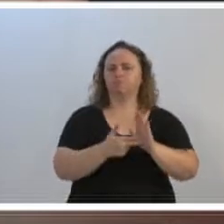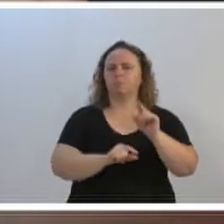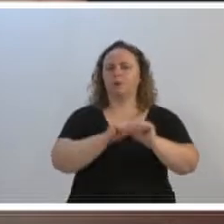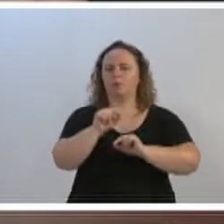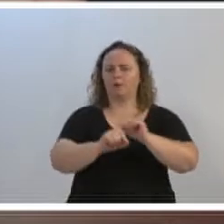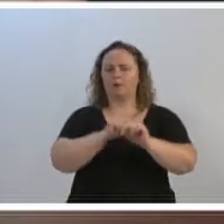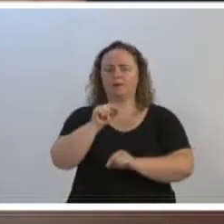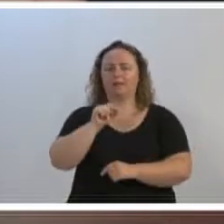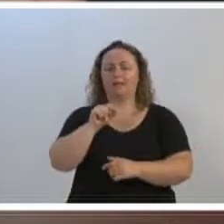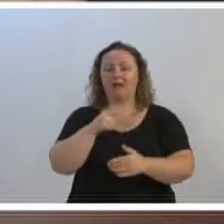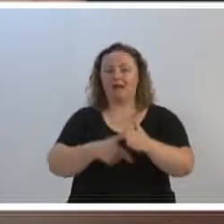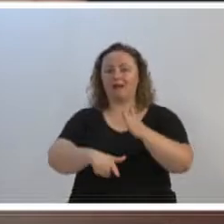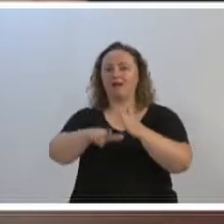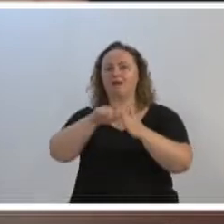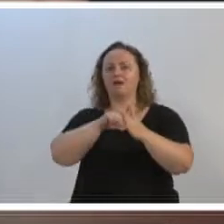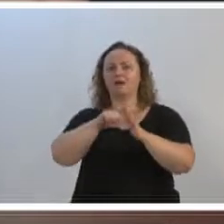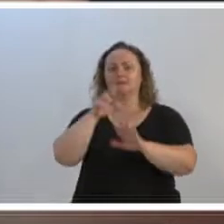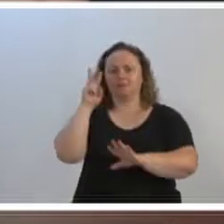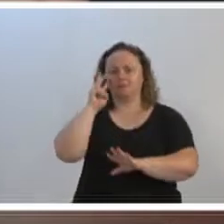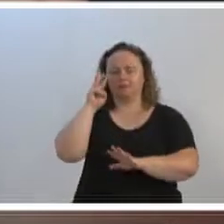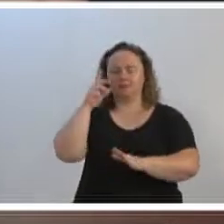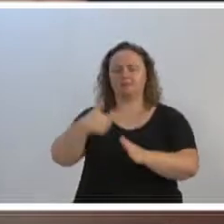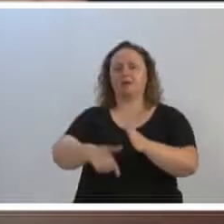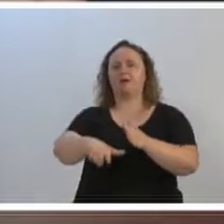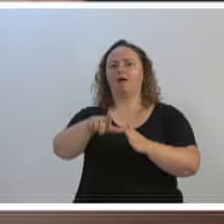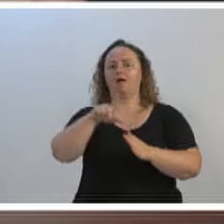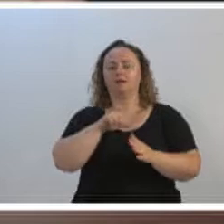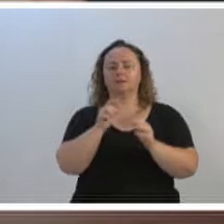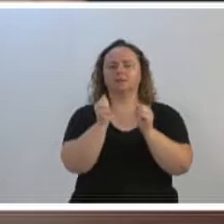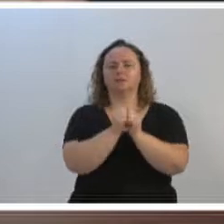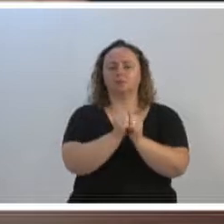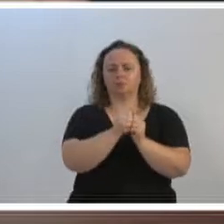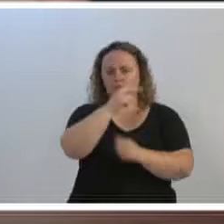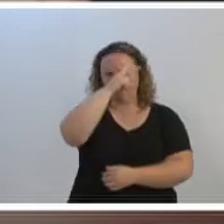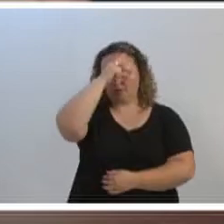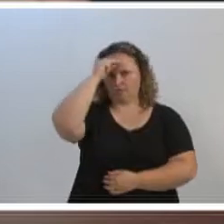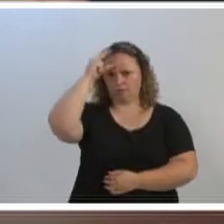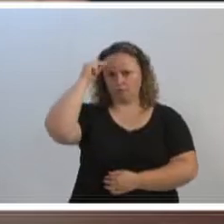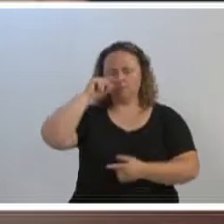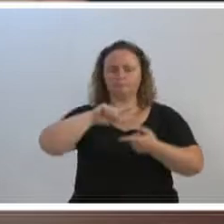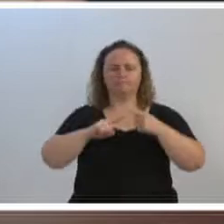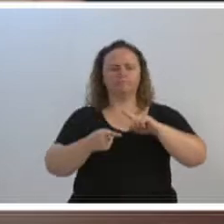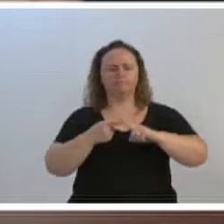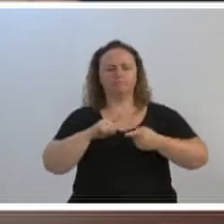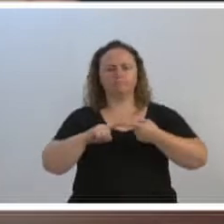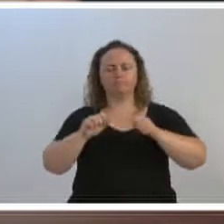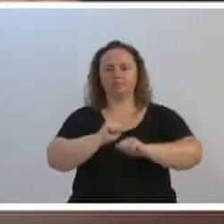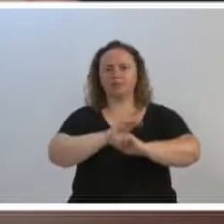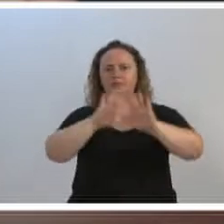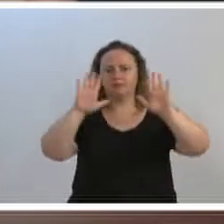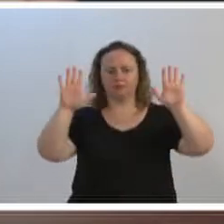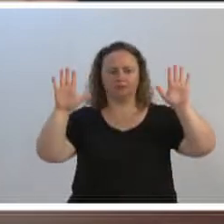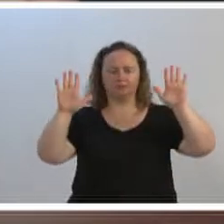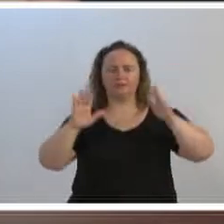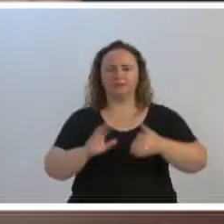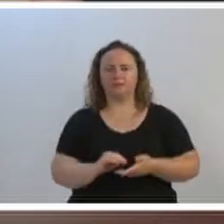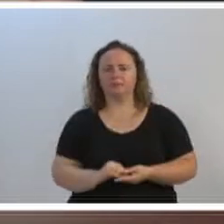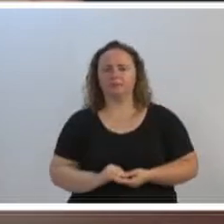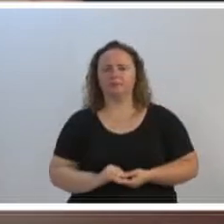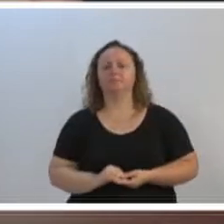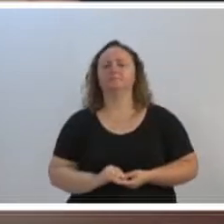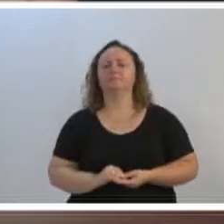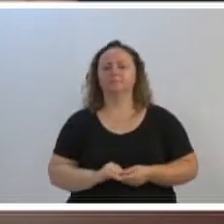na terça-feira, antes de terça-feira, obviamente, com o governo, para fazer todos os esclarecimentos necessários e